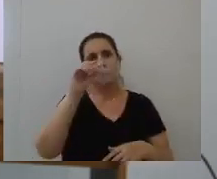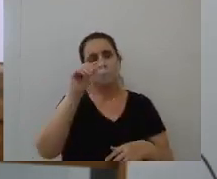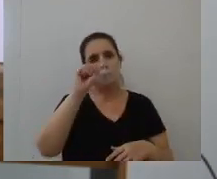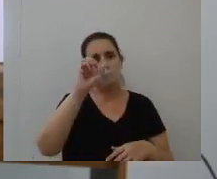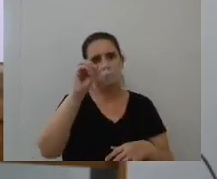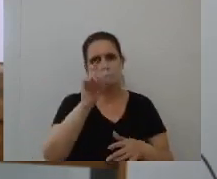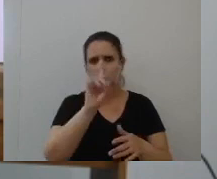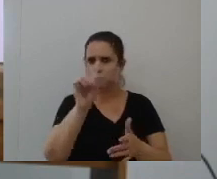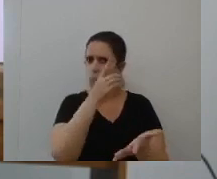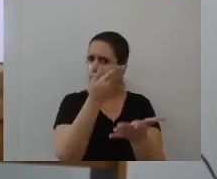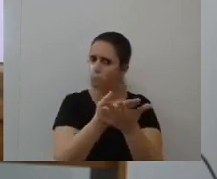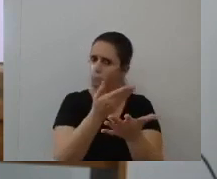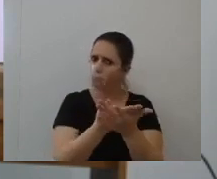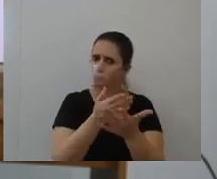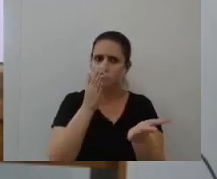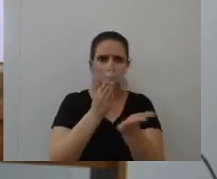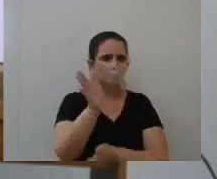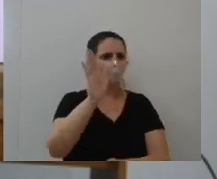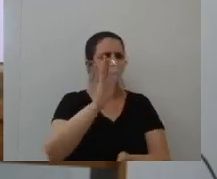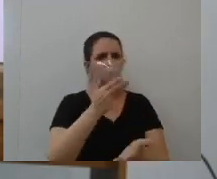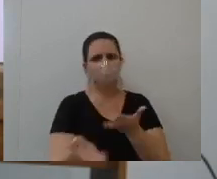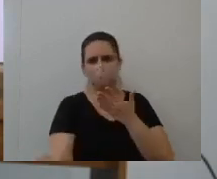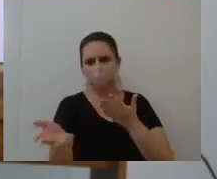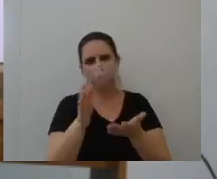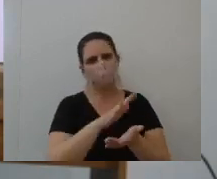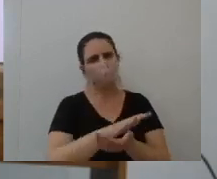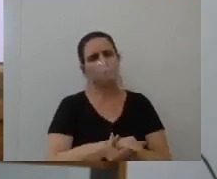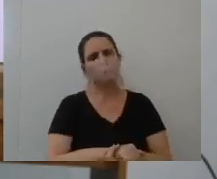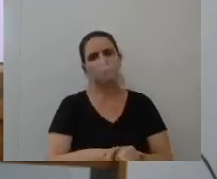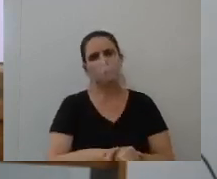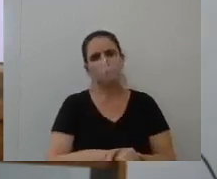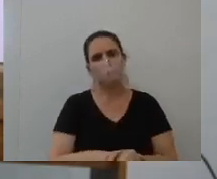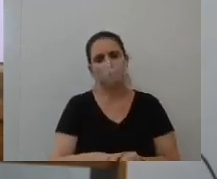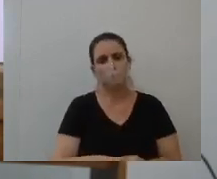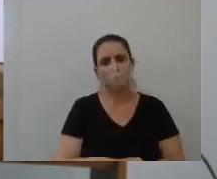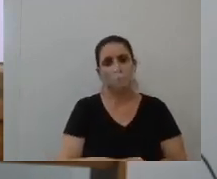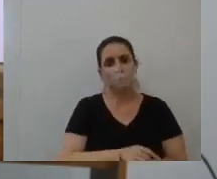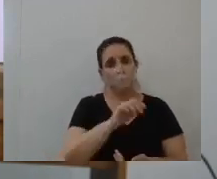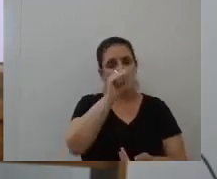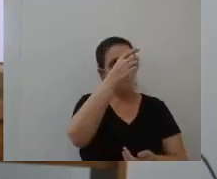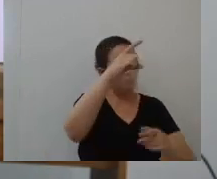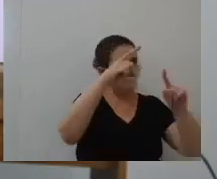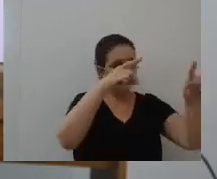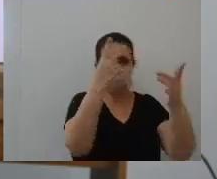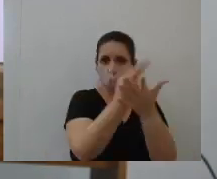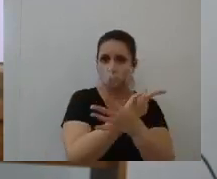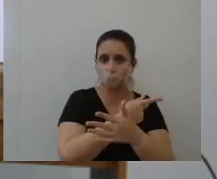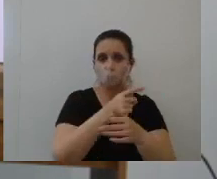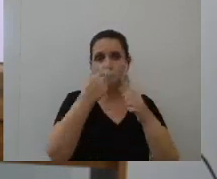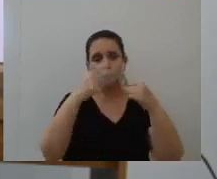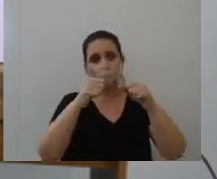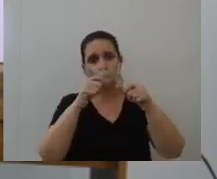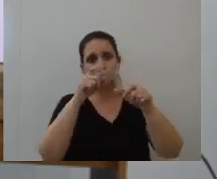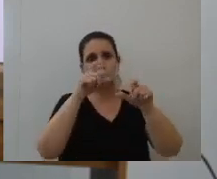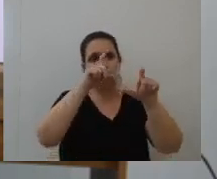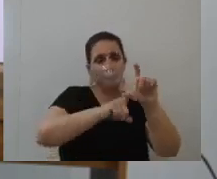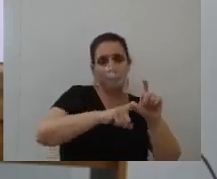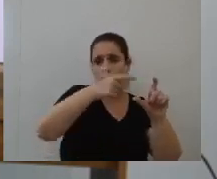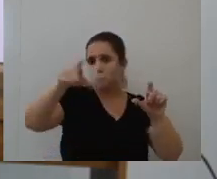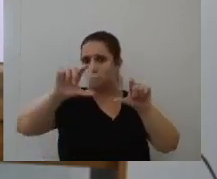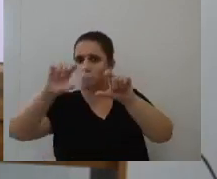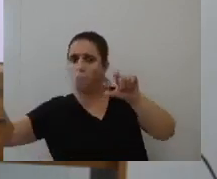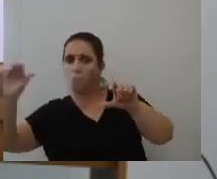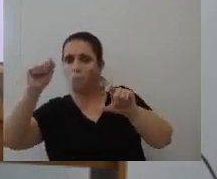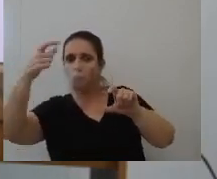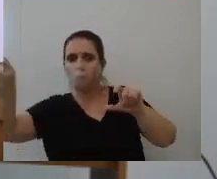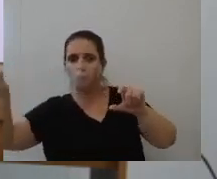não estude, não será aprovado. Então, para que uma ação aconteça, ela depende de uma outra,